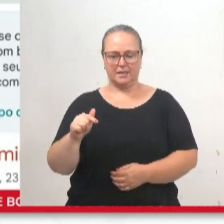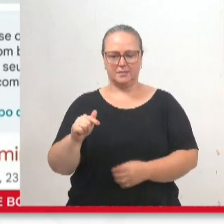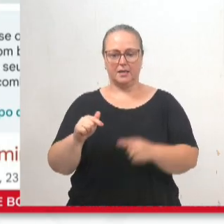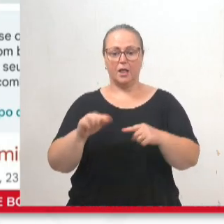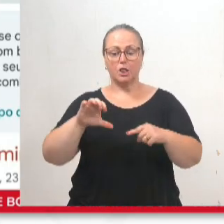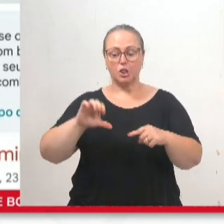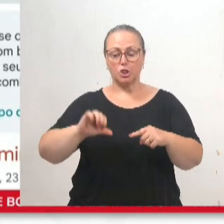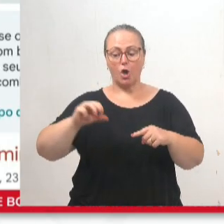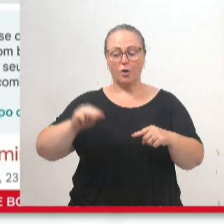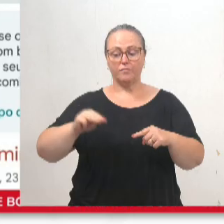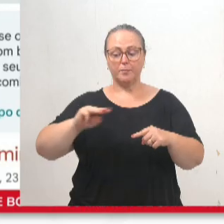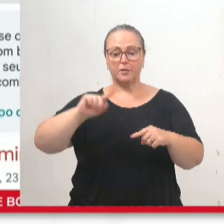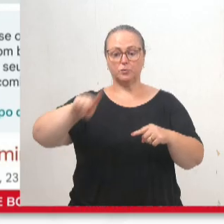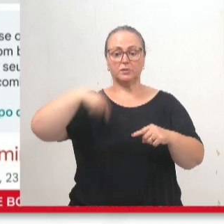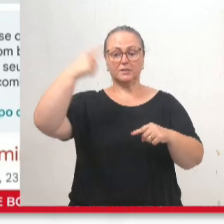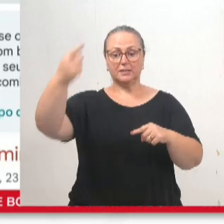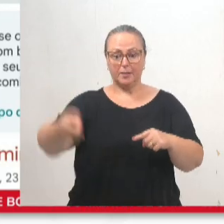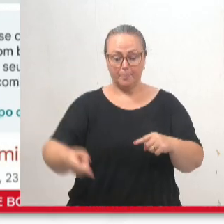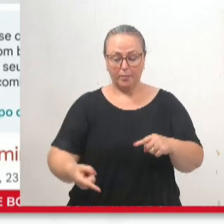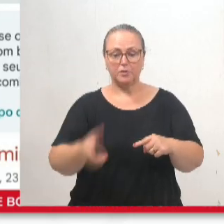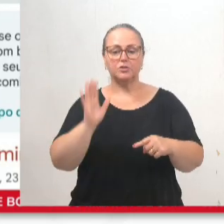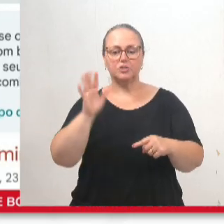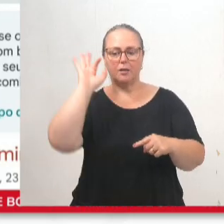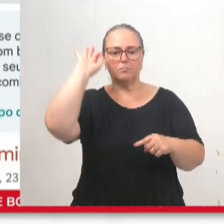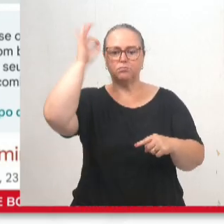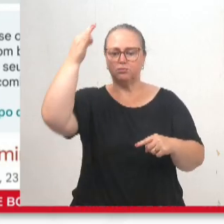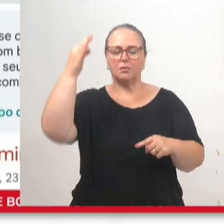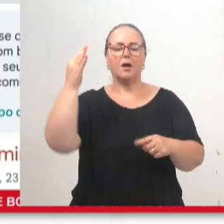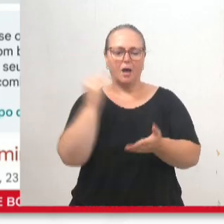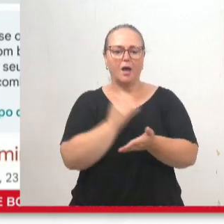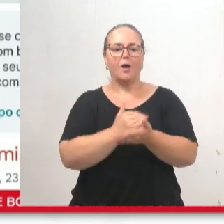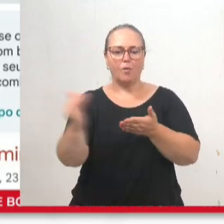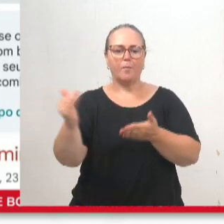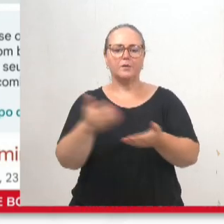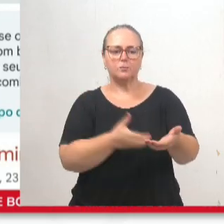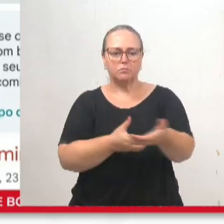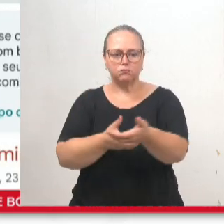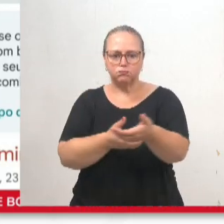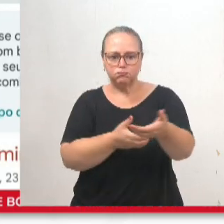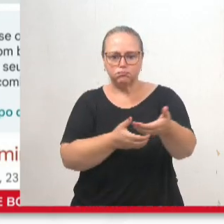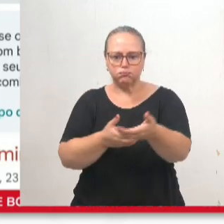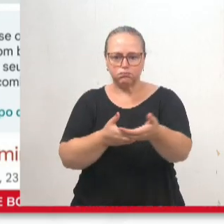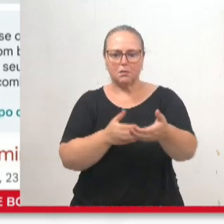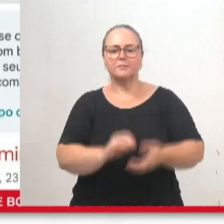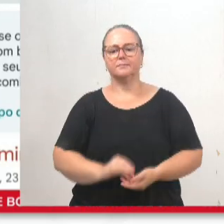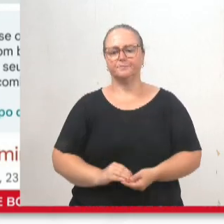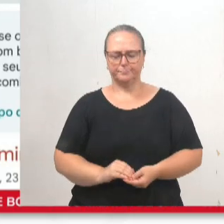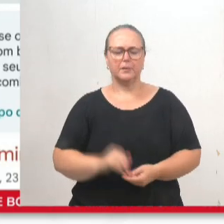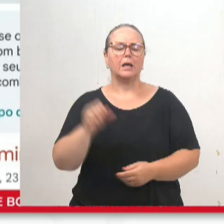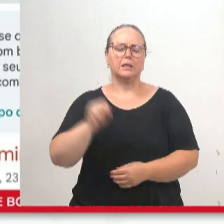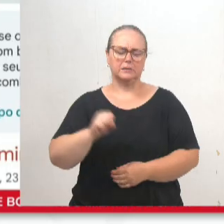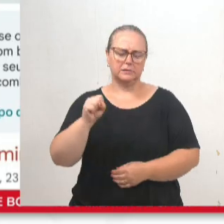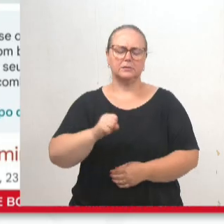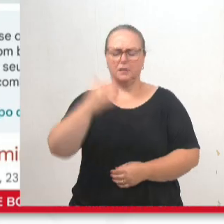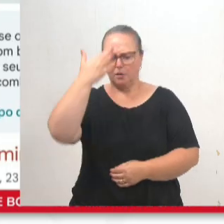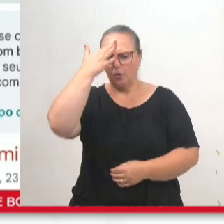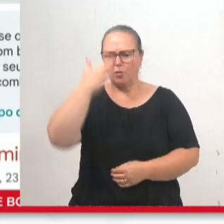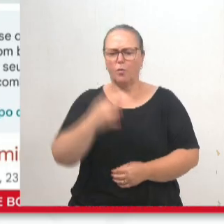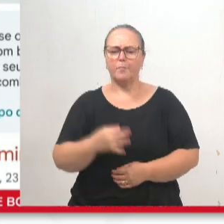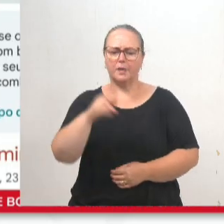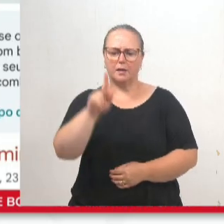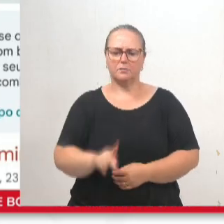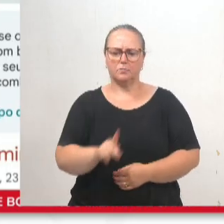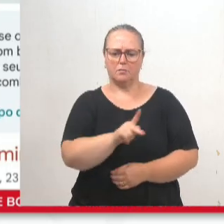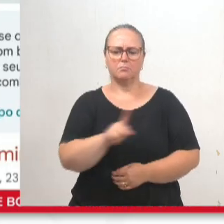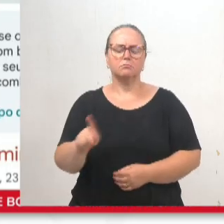está vislumbrando, quem está enxergando a ocorrência, é uma eternidade. Eu entendo o padre quando ele fala, e aqui eu não estou fazendo qualquer juízo